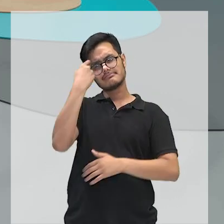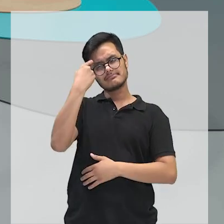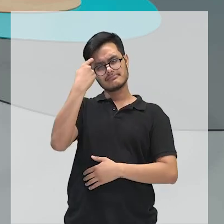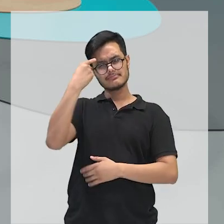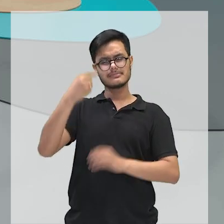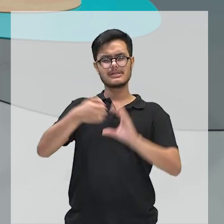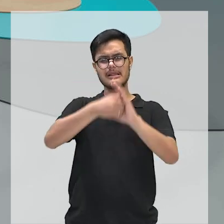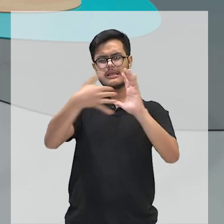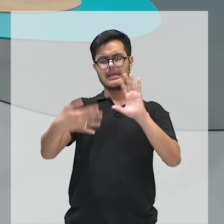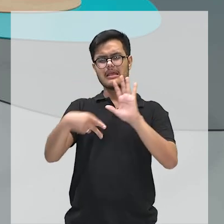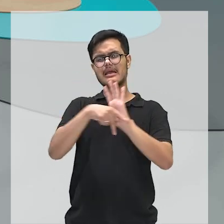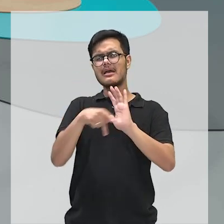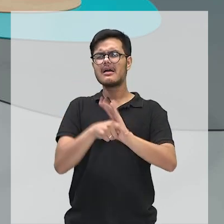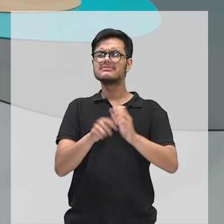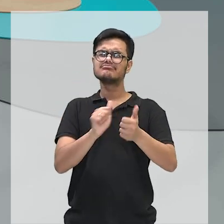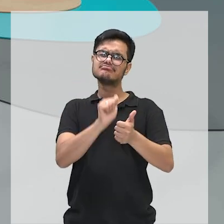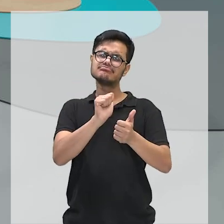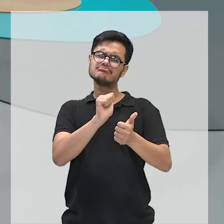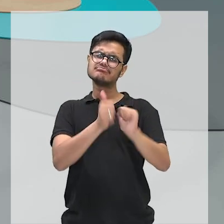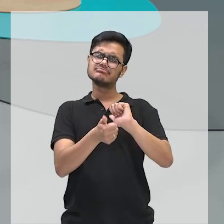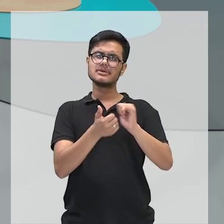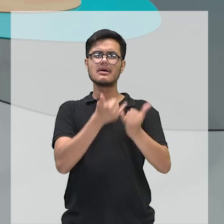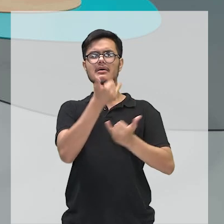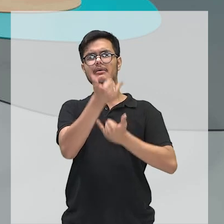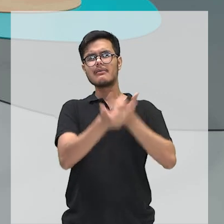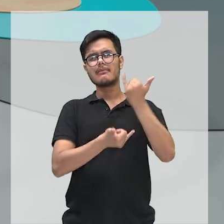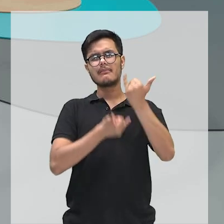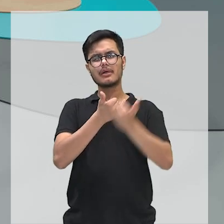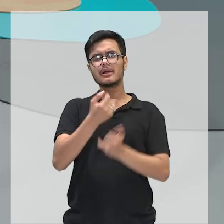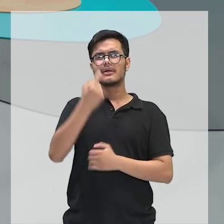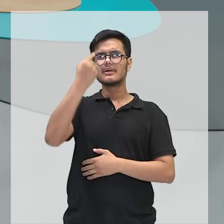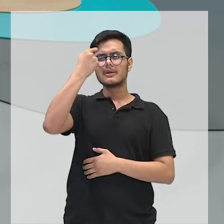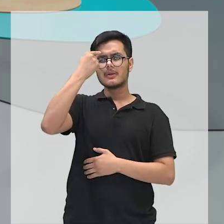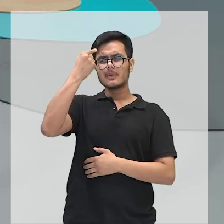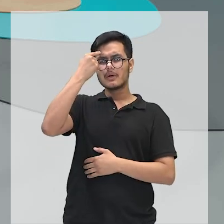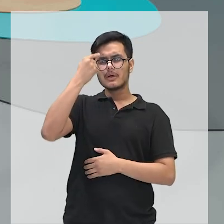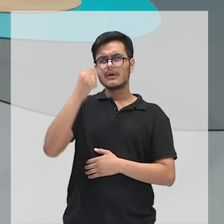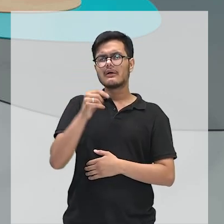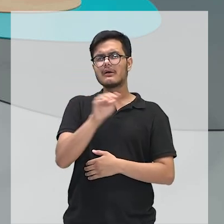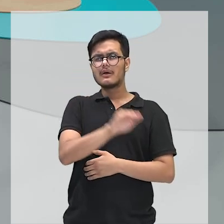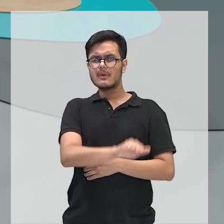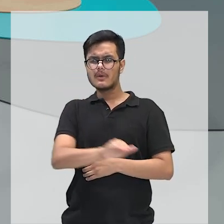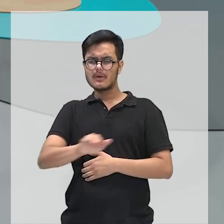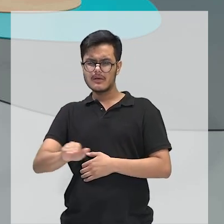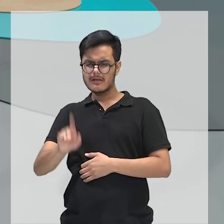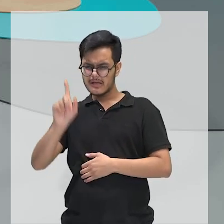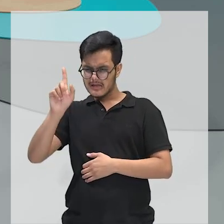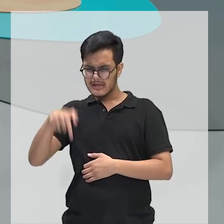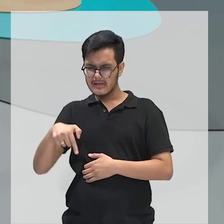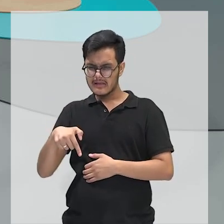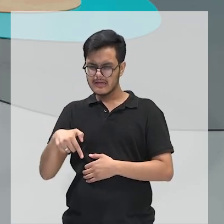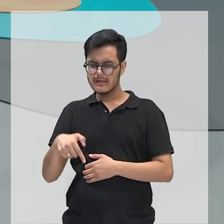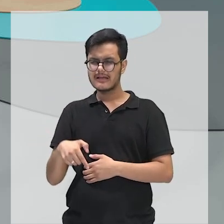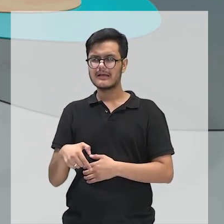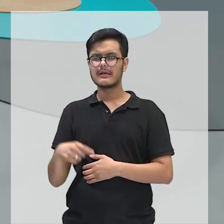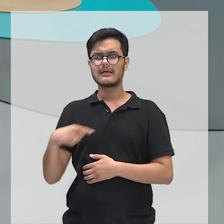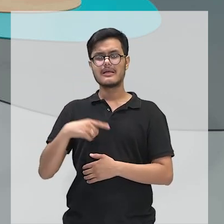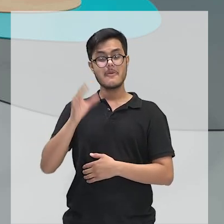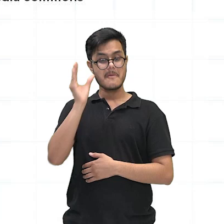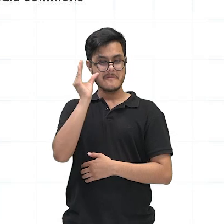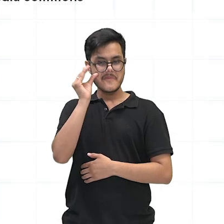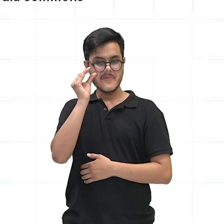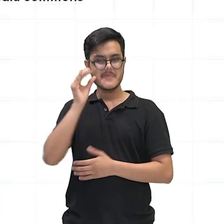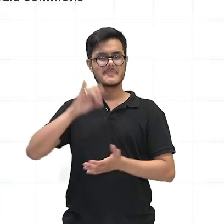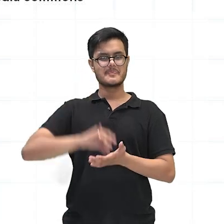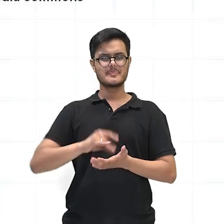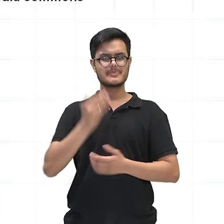alguma brincadeira, algum jogo, né, aí da infância, será? Aí eu trouxe uma curiosidade para